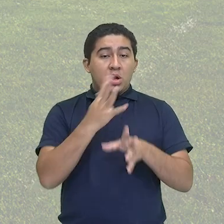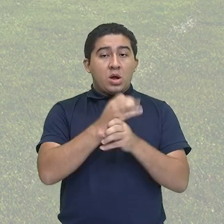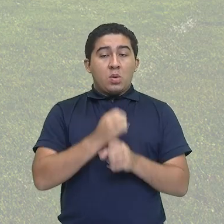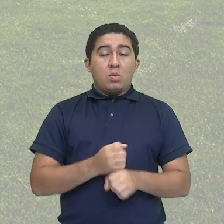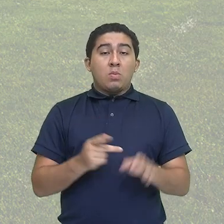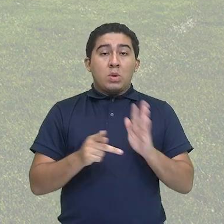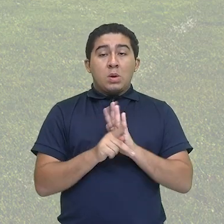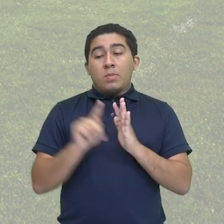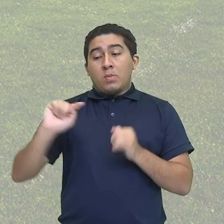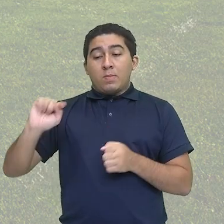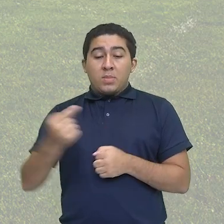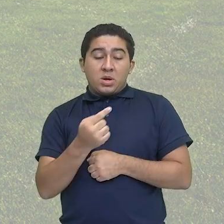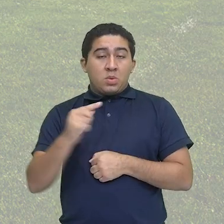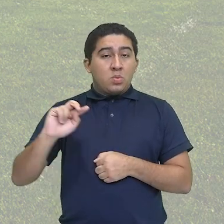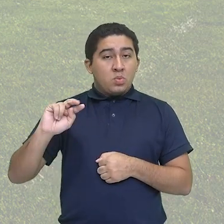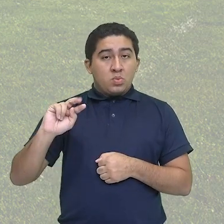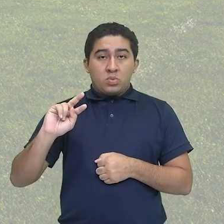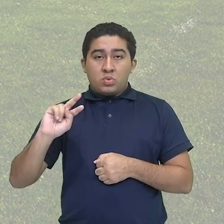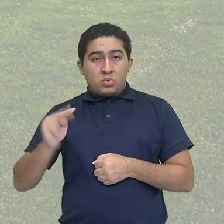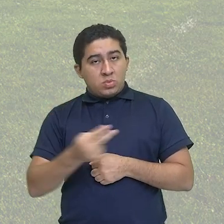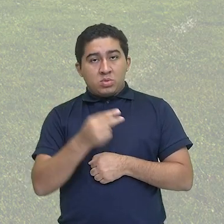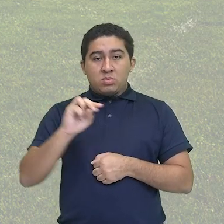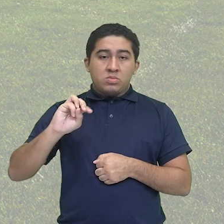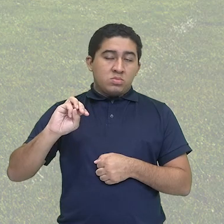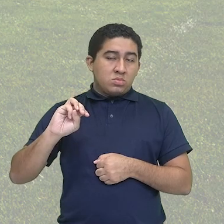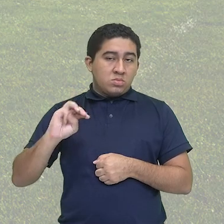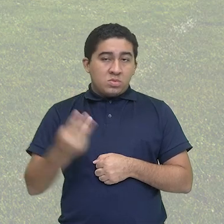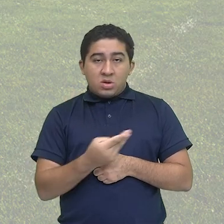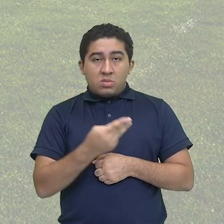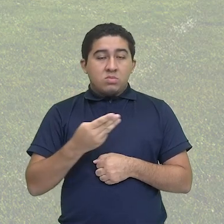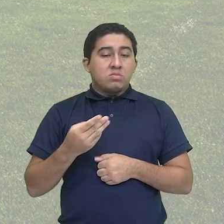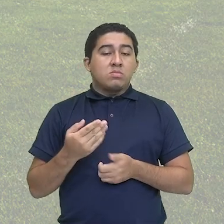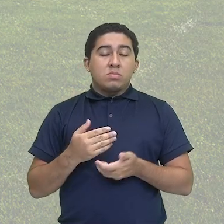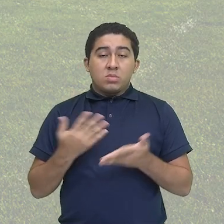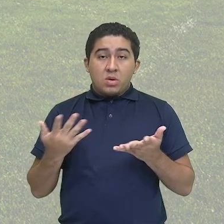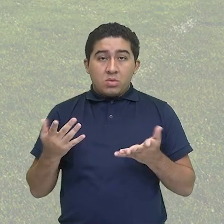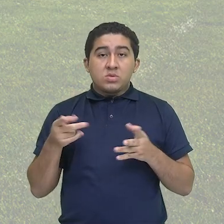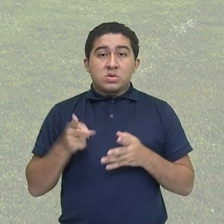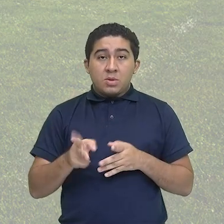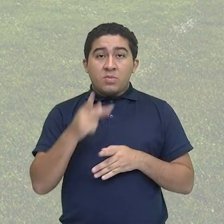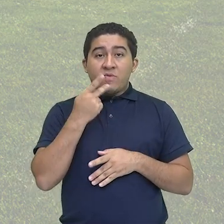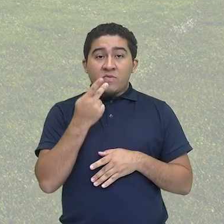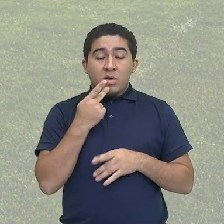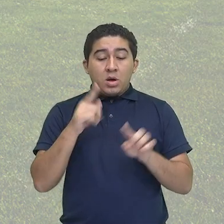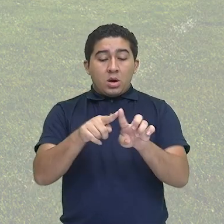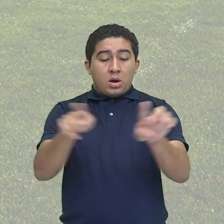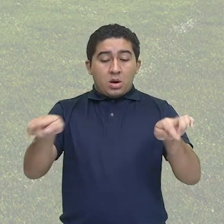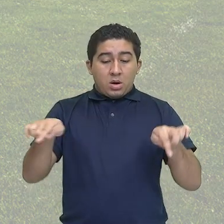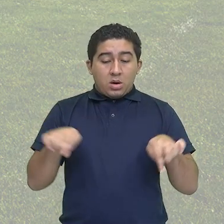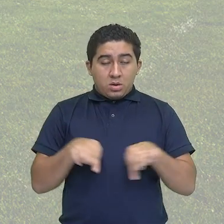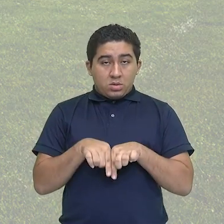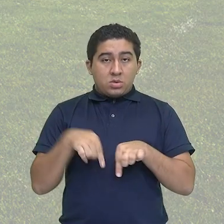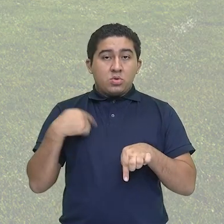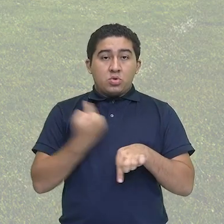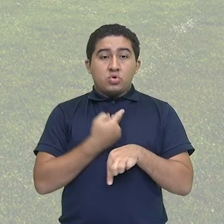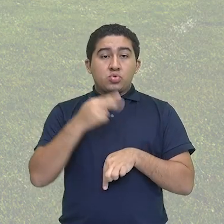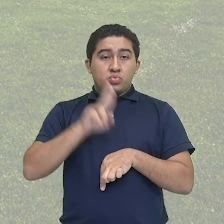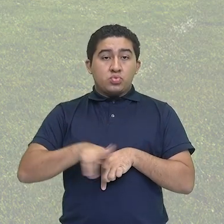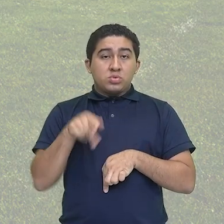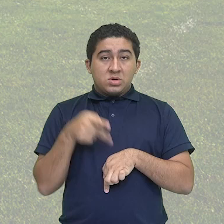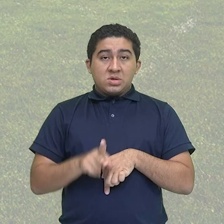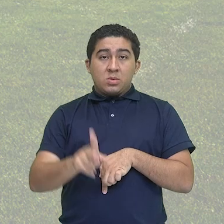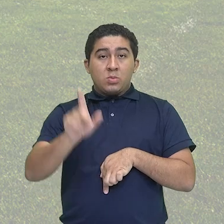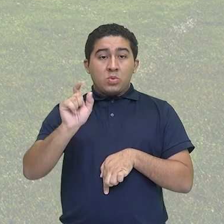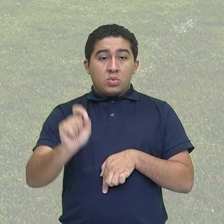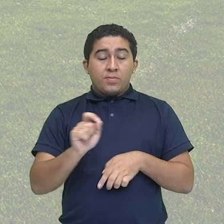metro, né, do metro quadrado. Então, toda vez que a gente falar em área, nós estamos falando aí, nós vamos utilizar, né, na verdade,